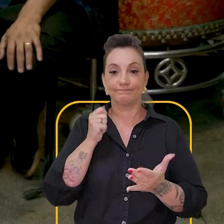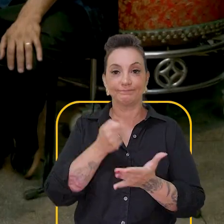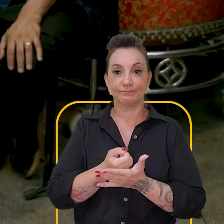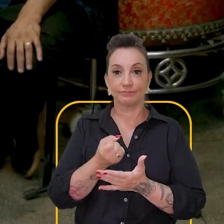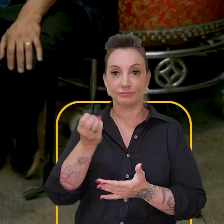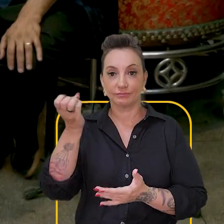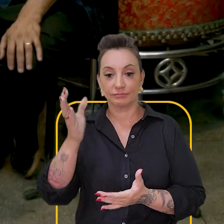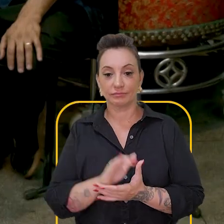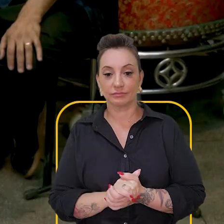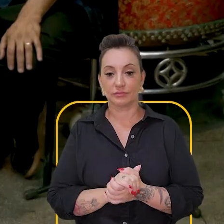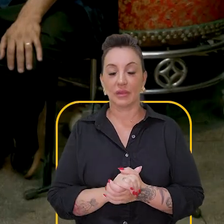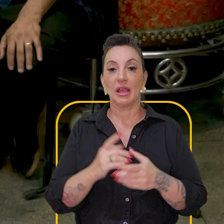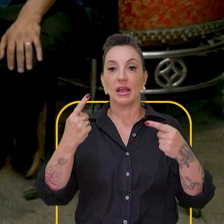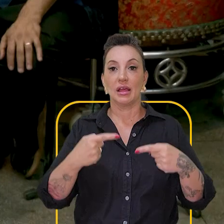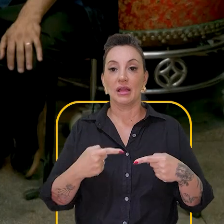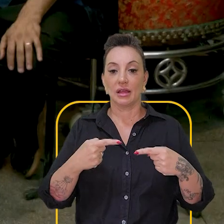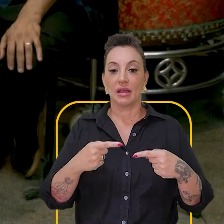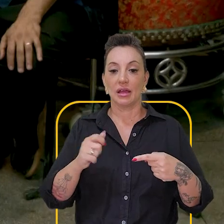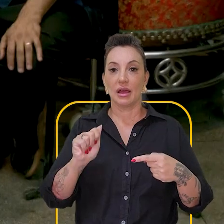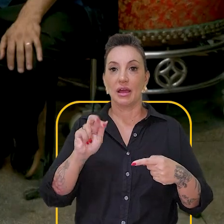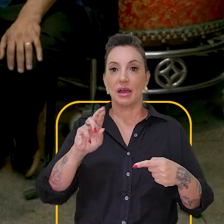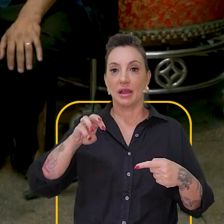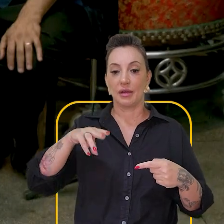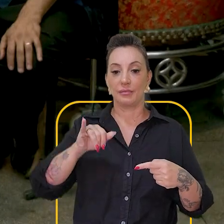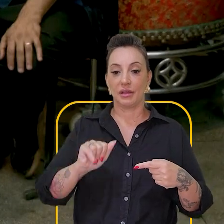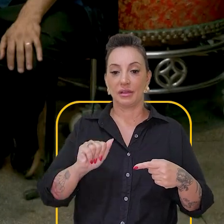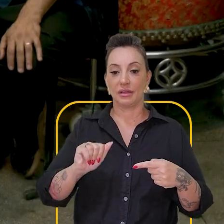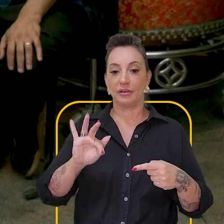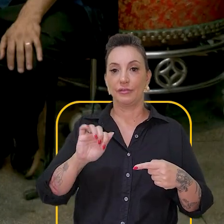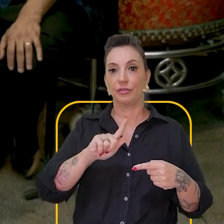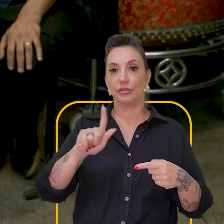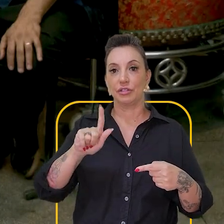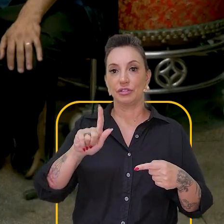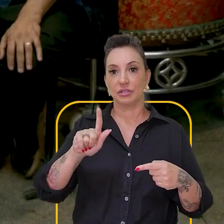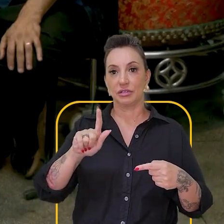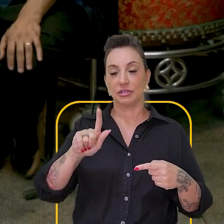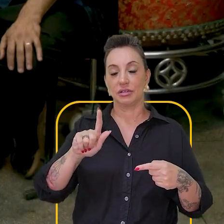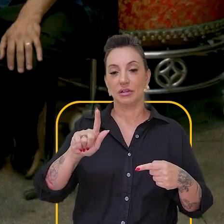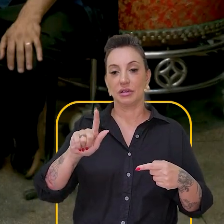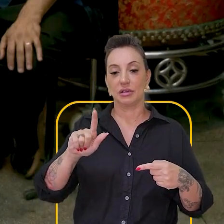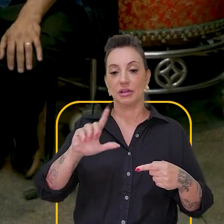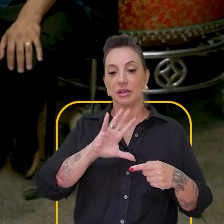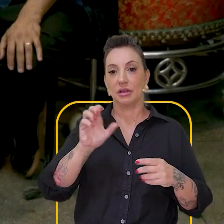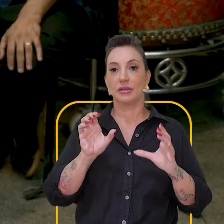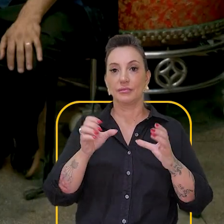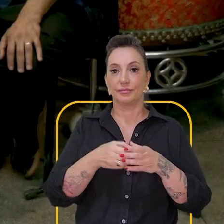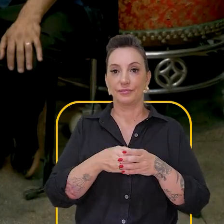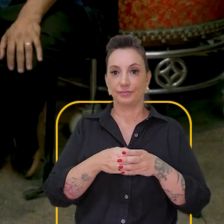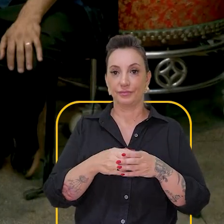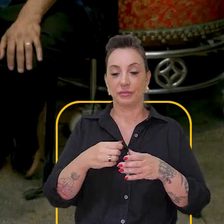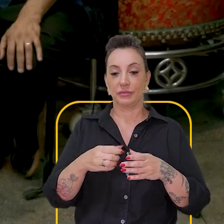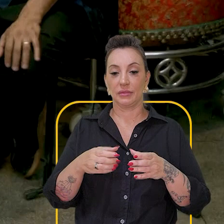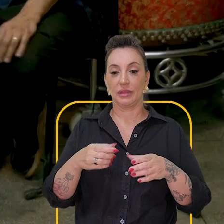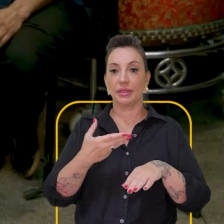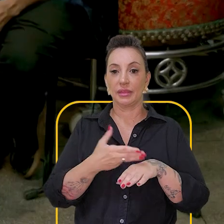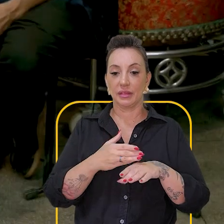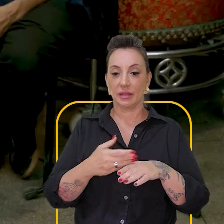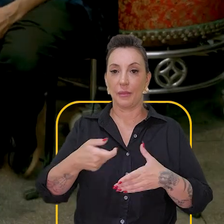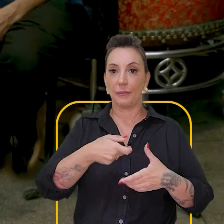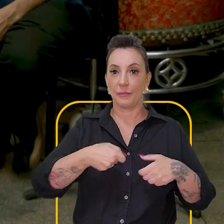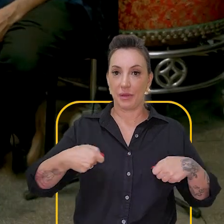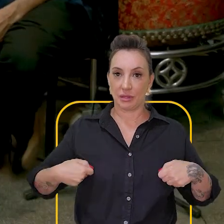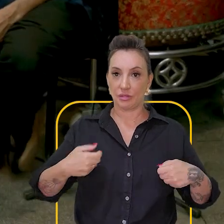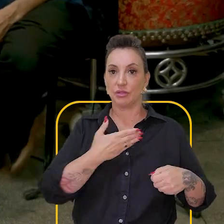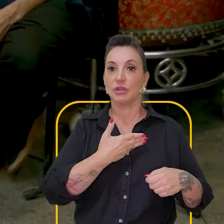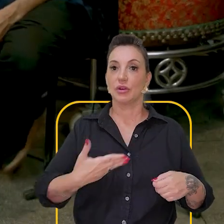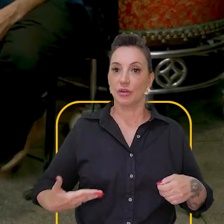comissão técnica né aí tivemos um patrocínio do governo e tudo mais todas as outras a gente